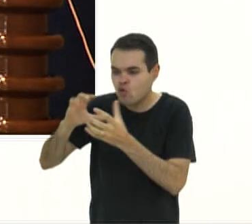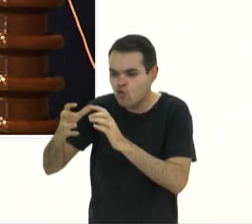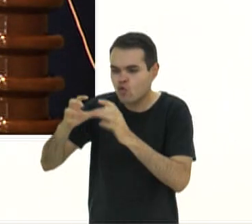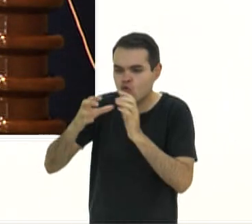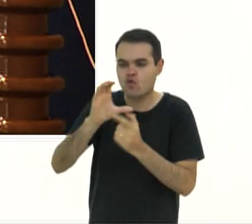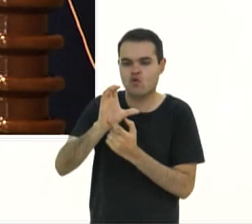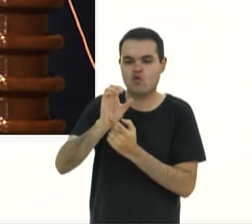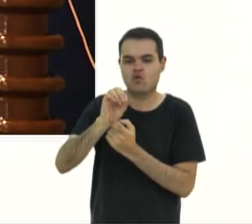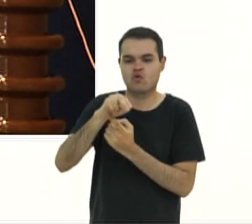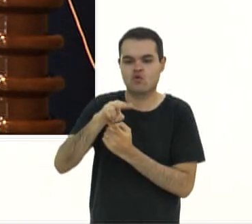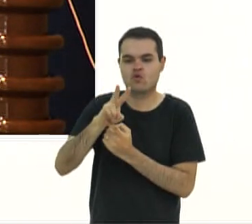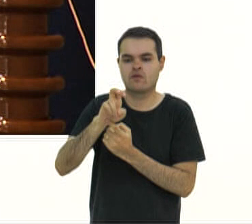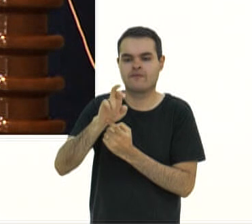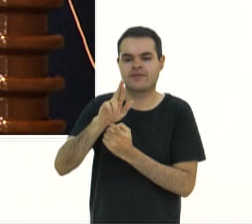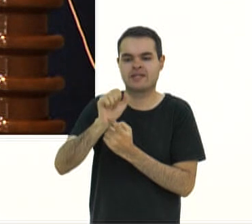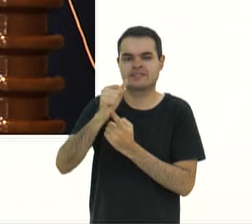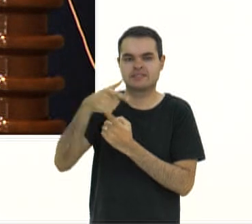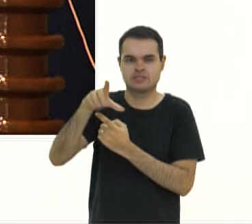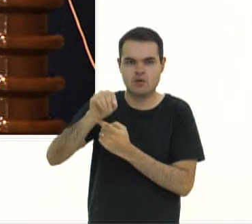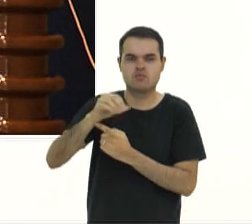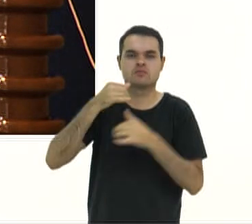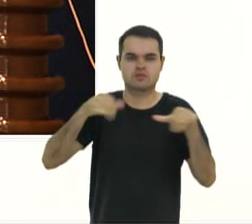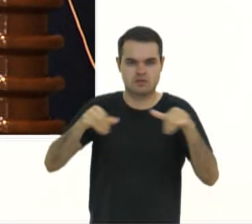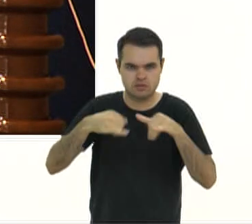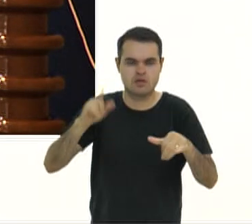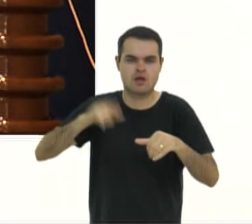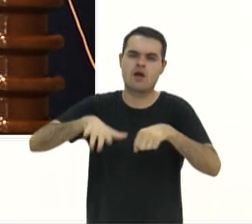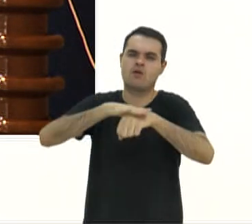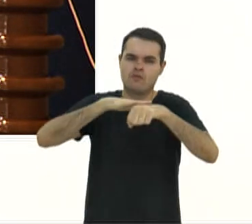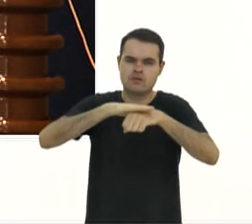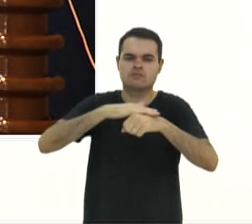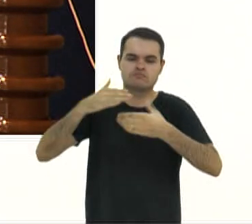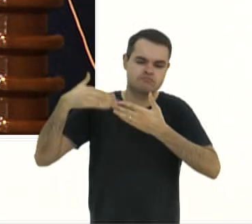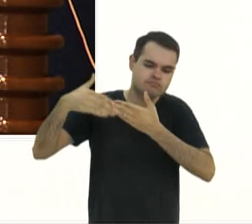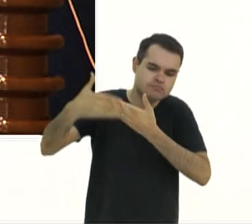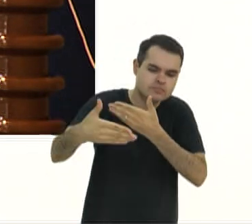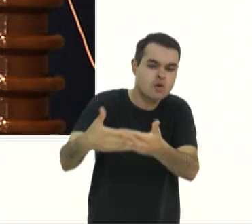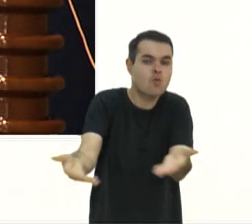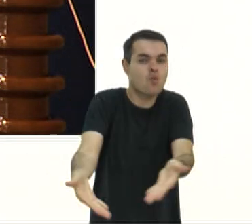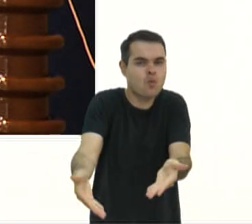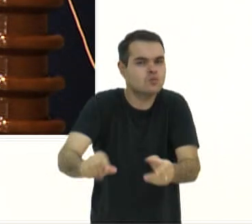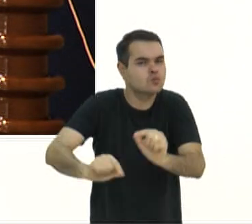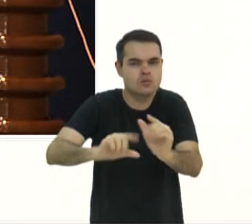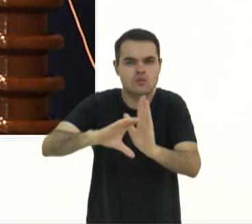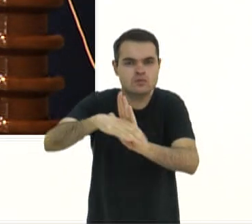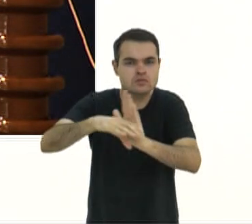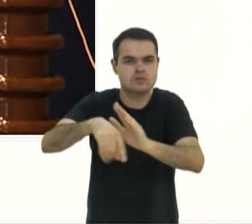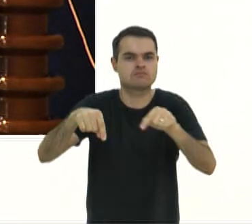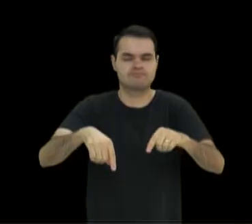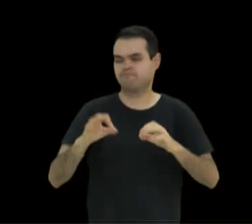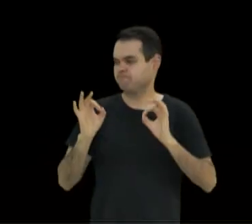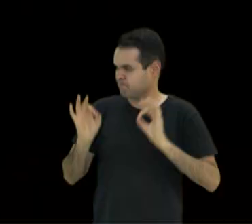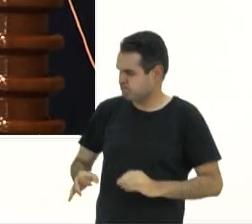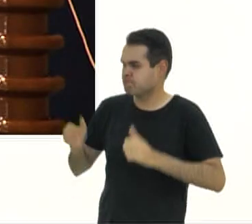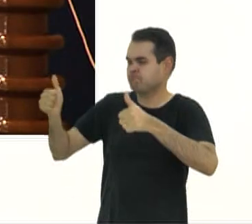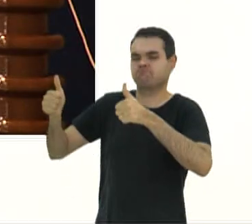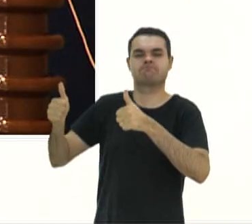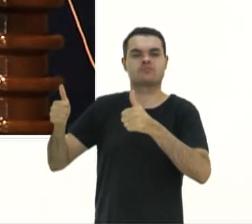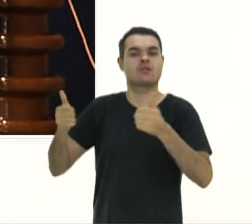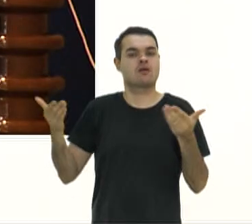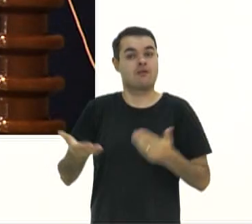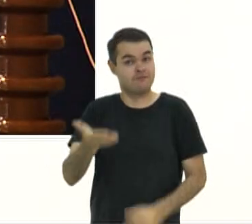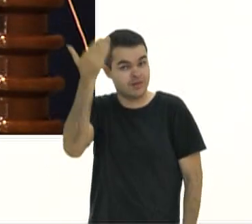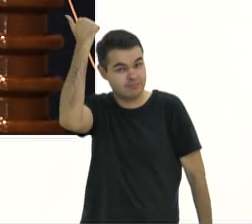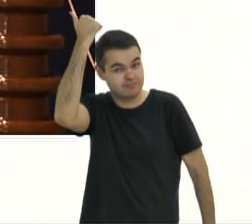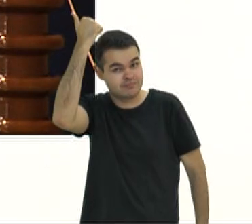energia. Inclusive vai ser a nossa conversa, né? Para a gente chegar no conceito atual de energia, certo? Com certeza, é isso mesmo. Então